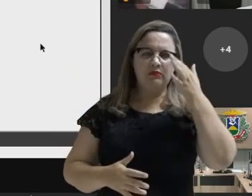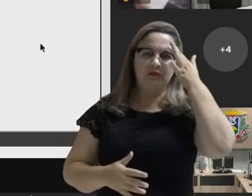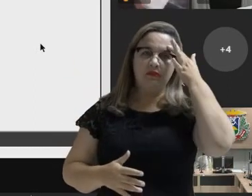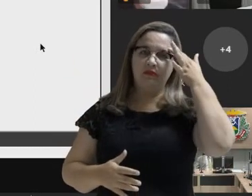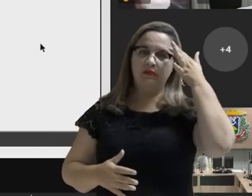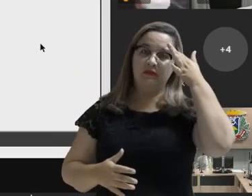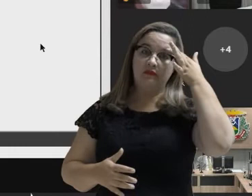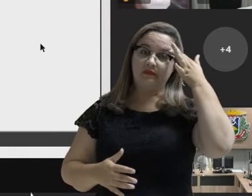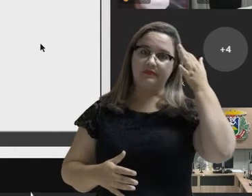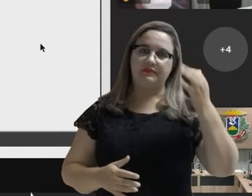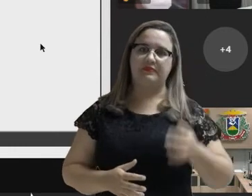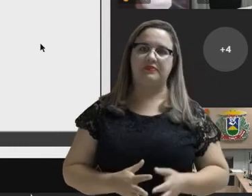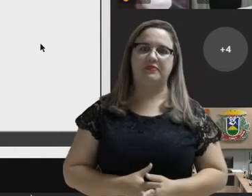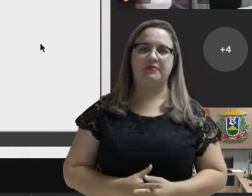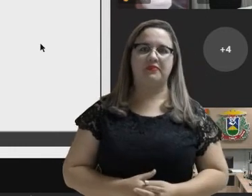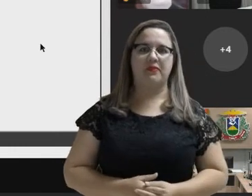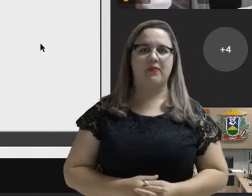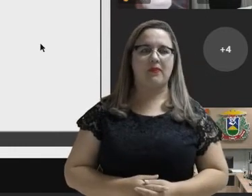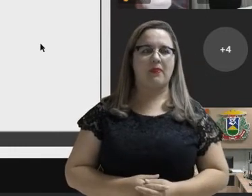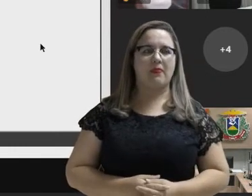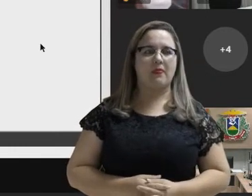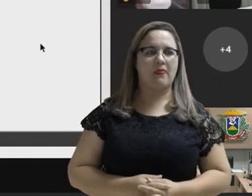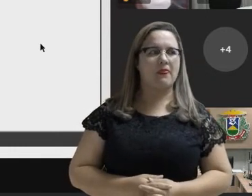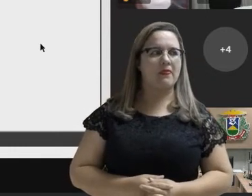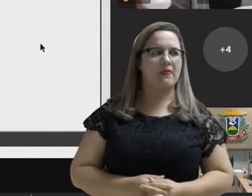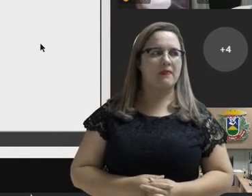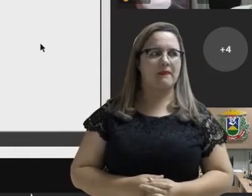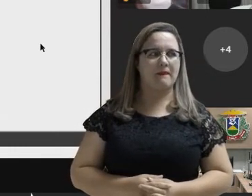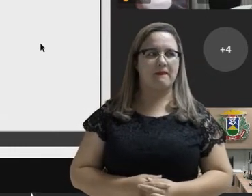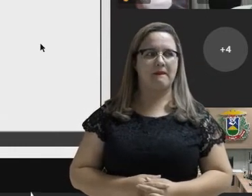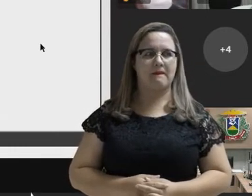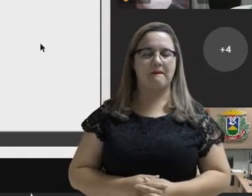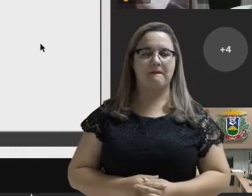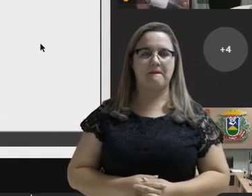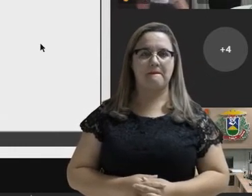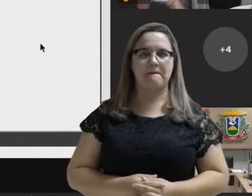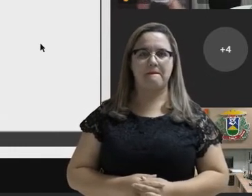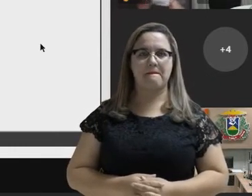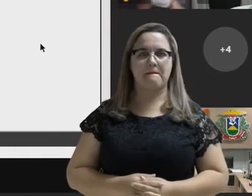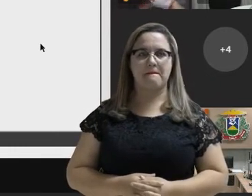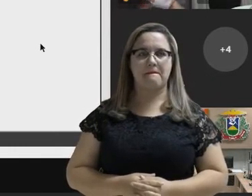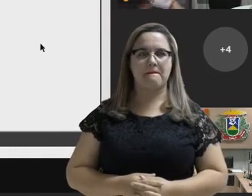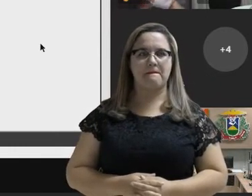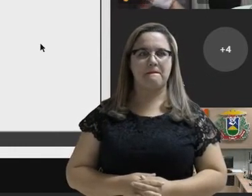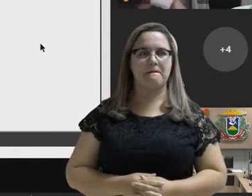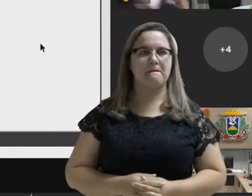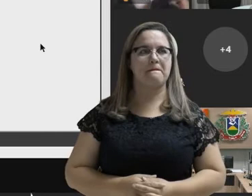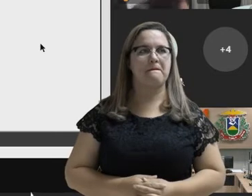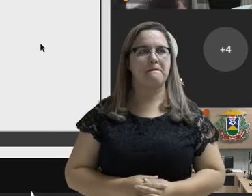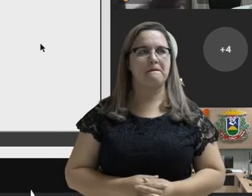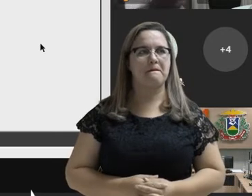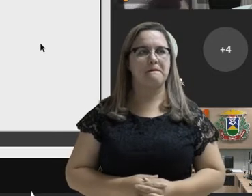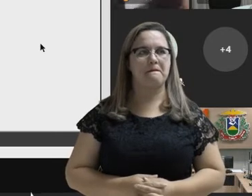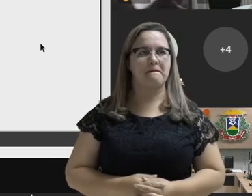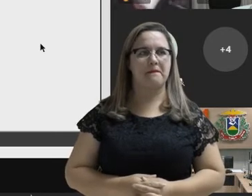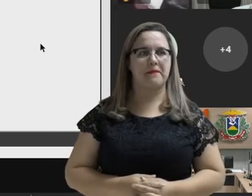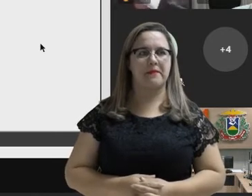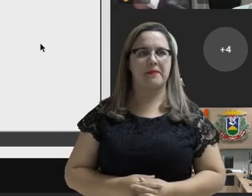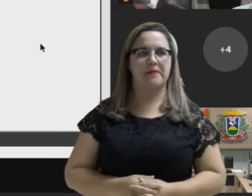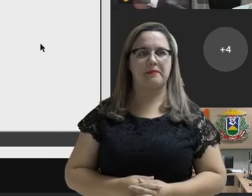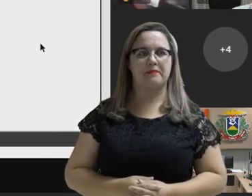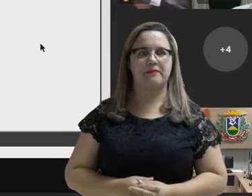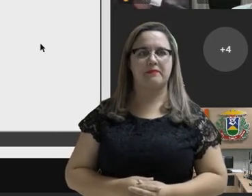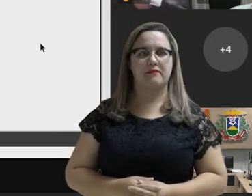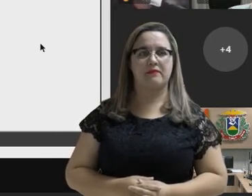relatório do CAOP, bem como para dizer se tinha interesse em pactuar algum ajustamento de conduta, porém optou por defender a legalidade